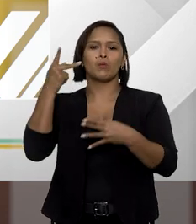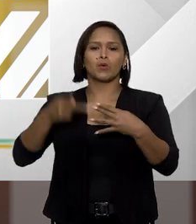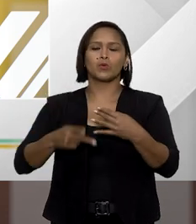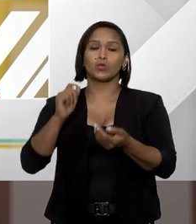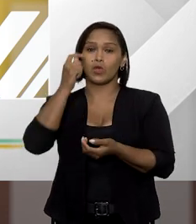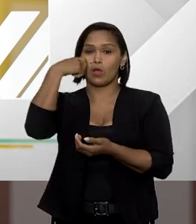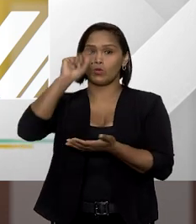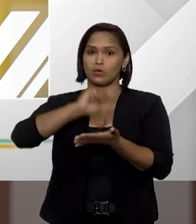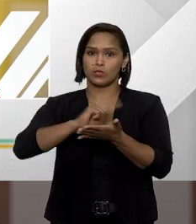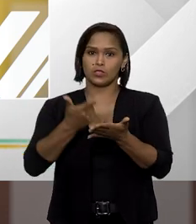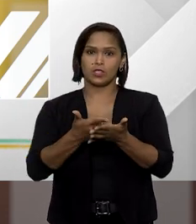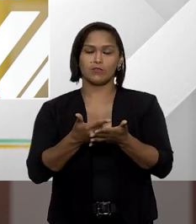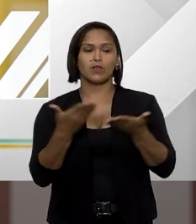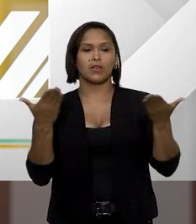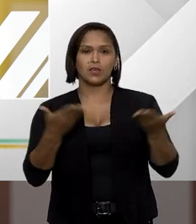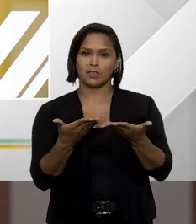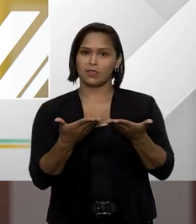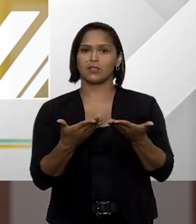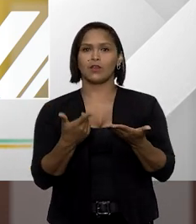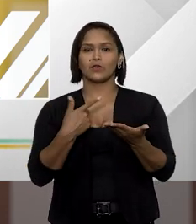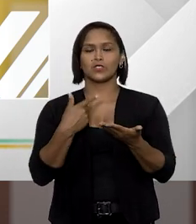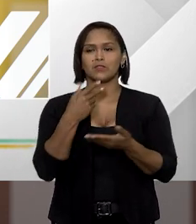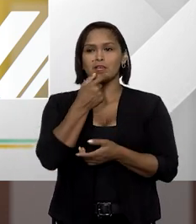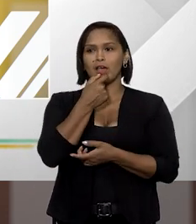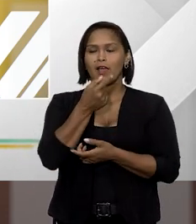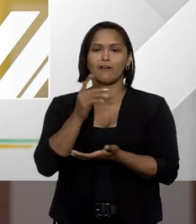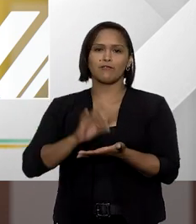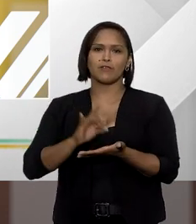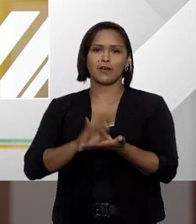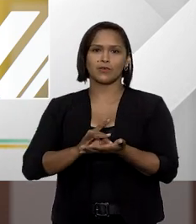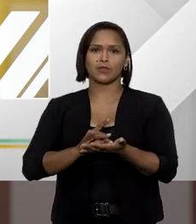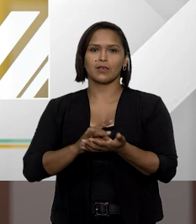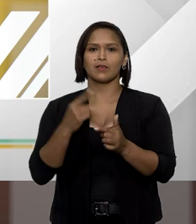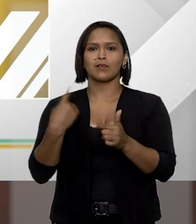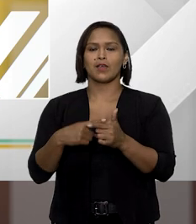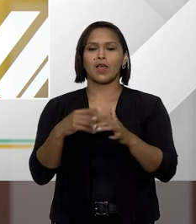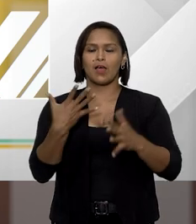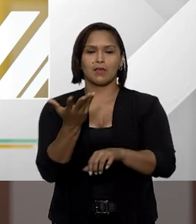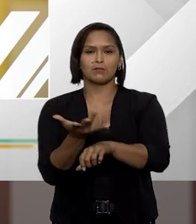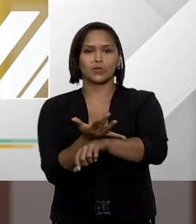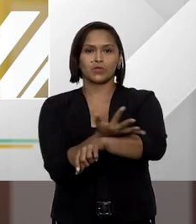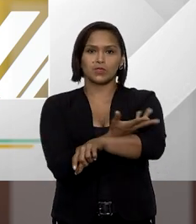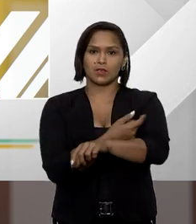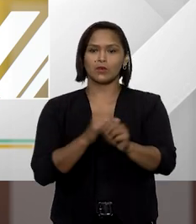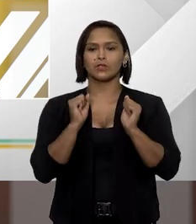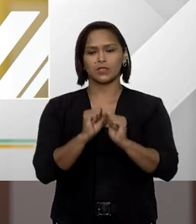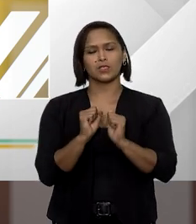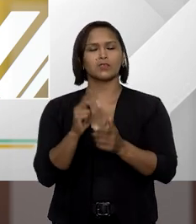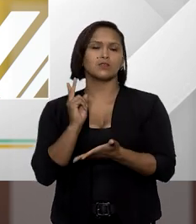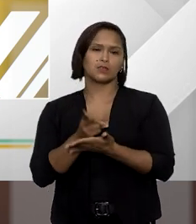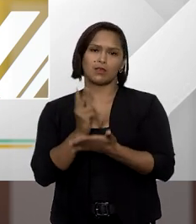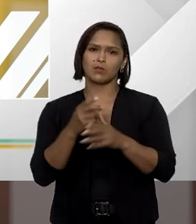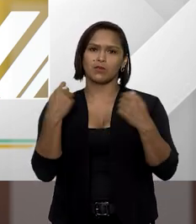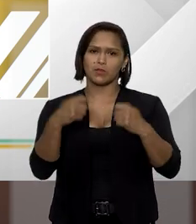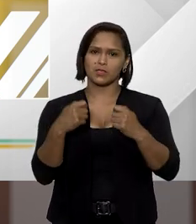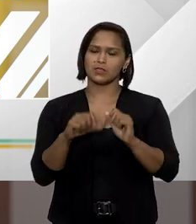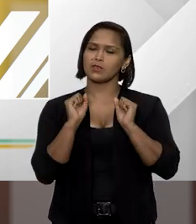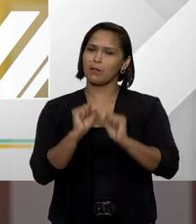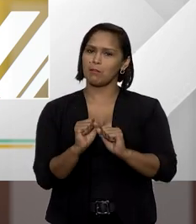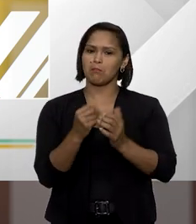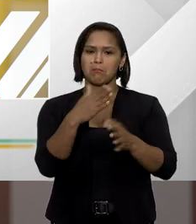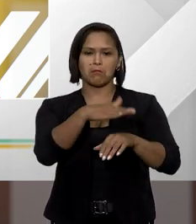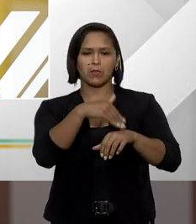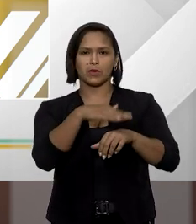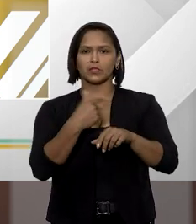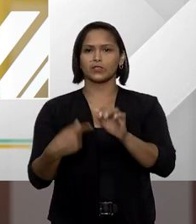de livros. Então, é algo que a gente fica até sem palavra para escrever a emoção. E estamos à disposição sempre que for